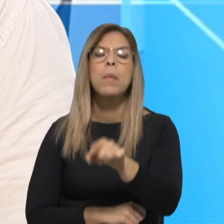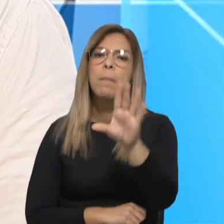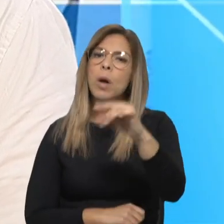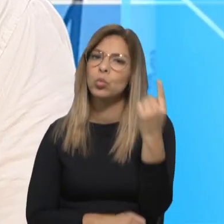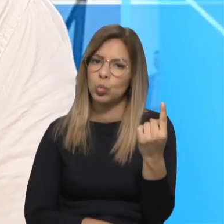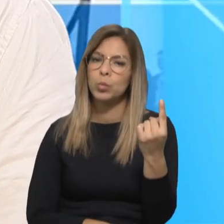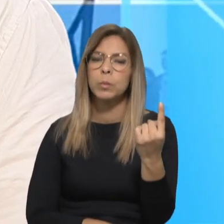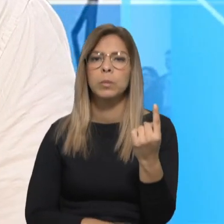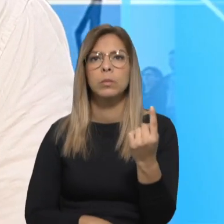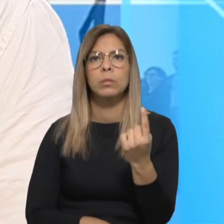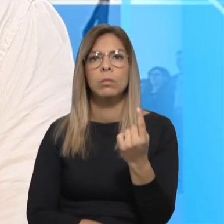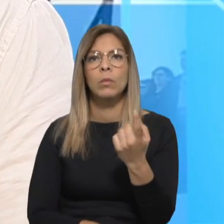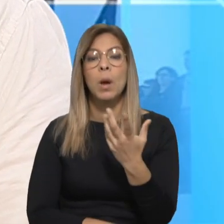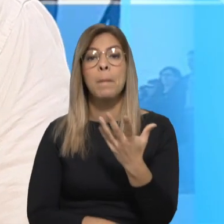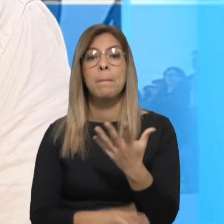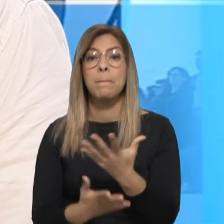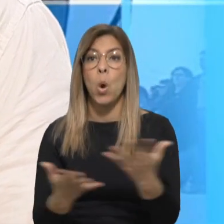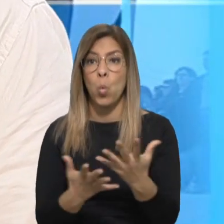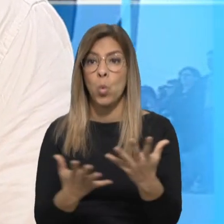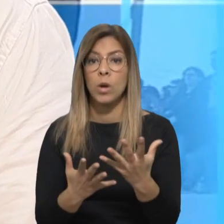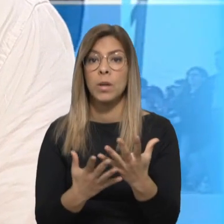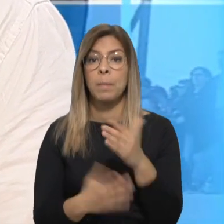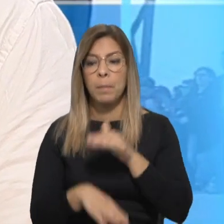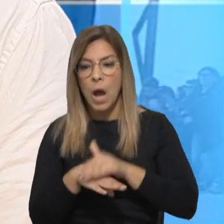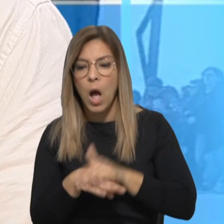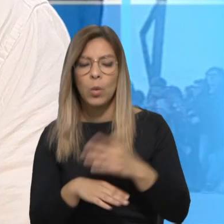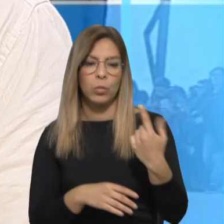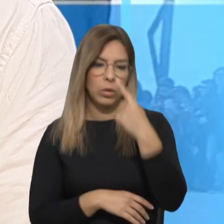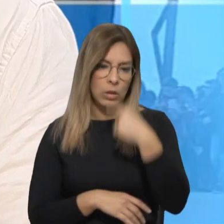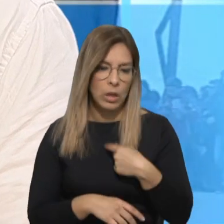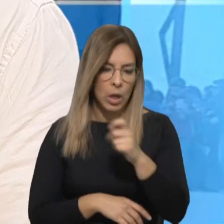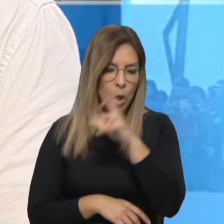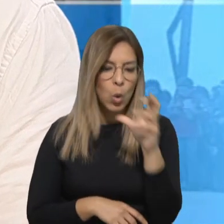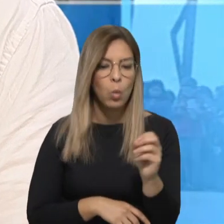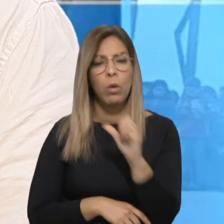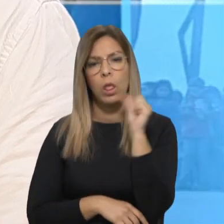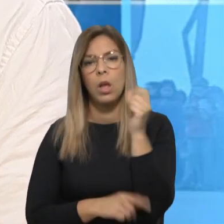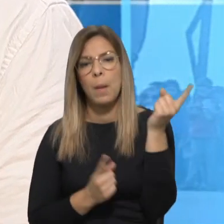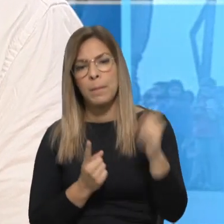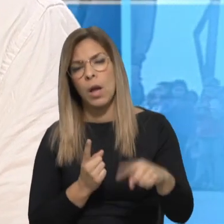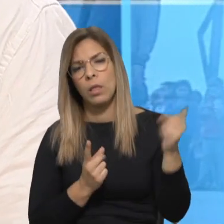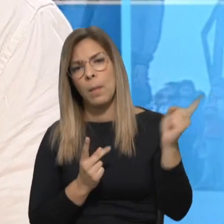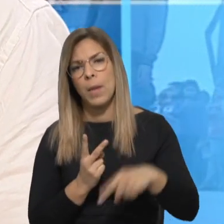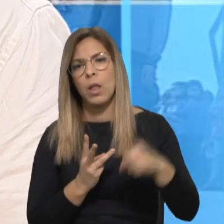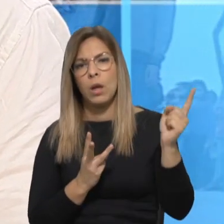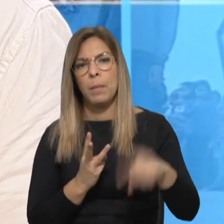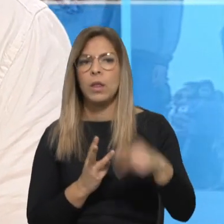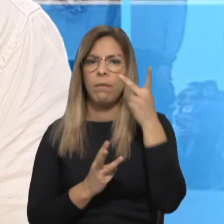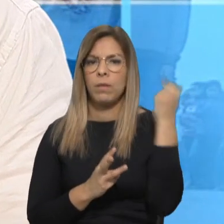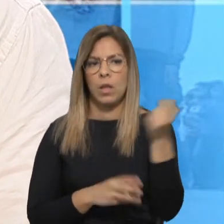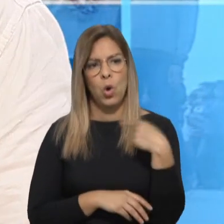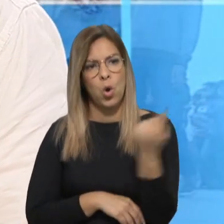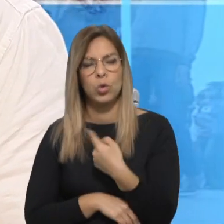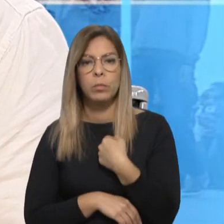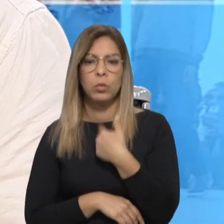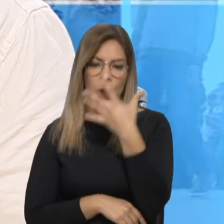que muitos dos pecados, as falhas, os erros, os pecados vão se repetindo na nossa vida. E nós acreditamos num Deus,